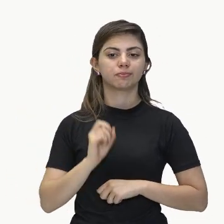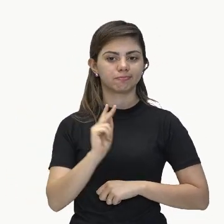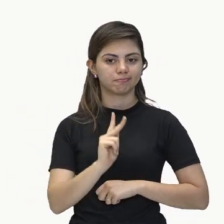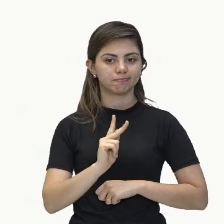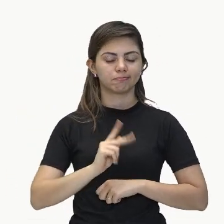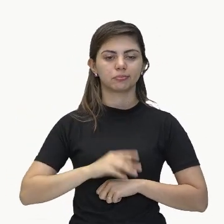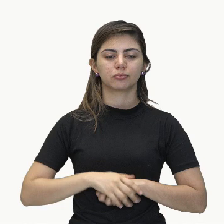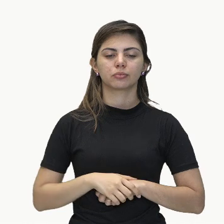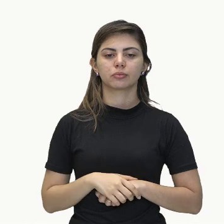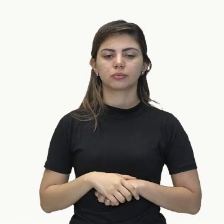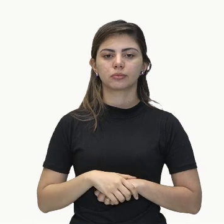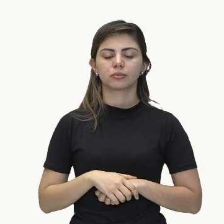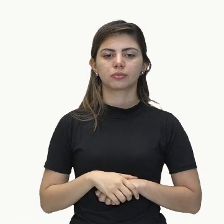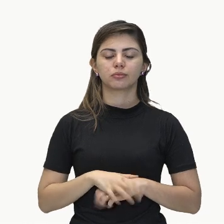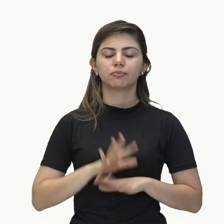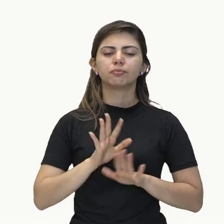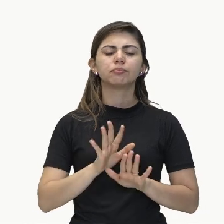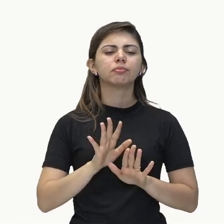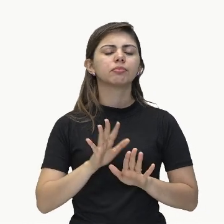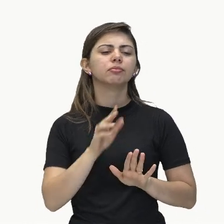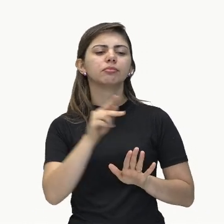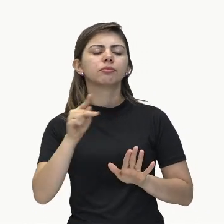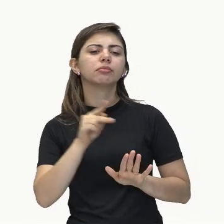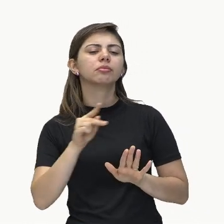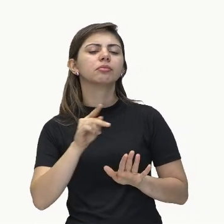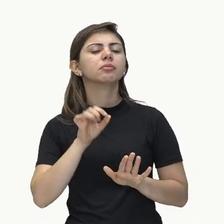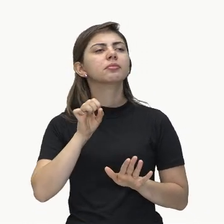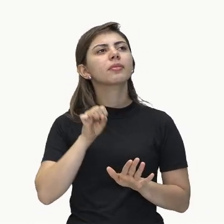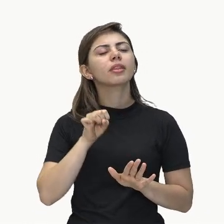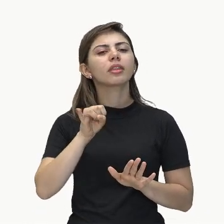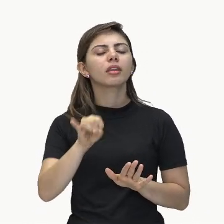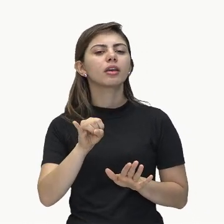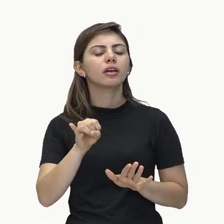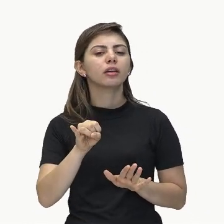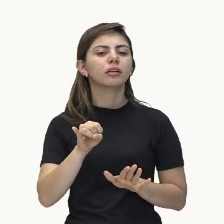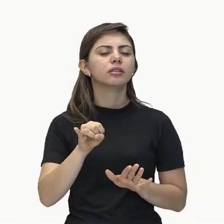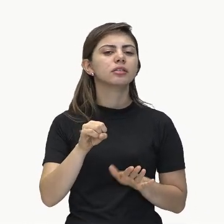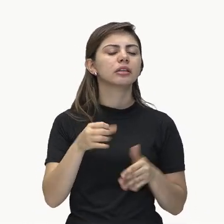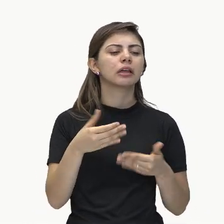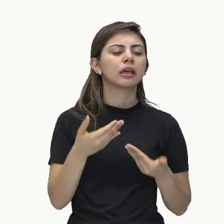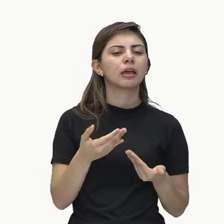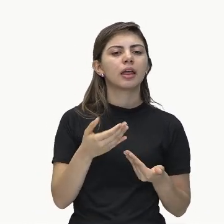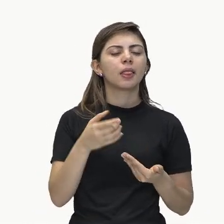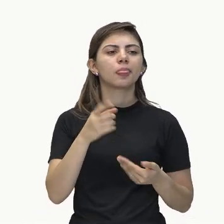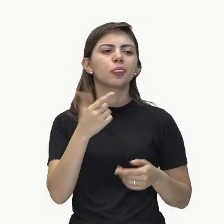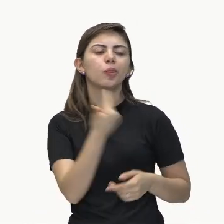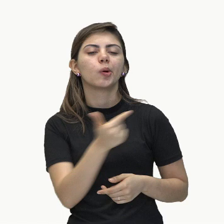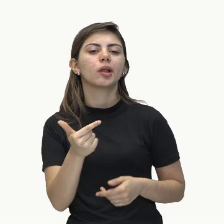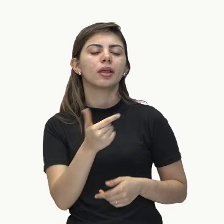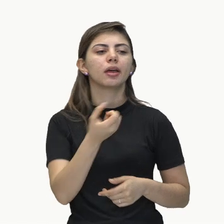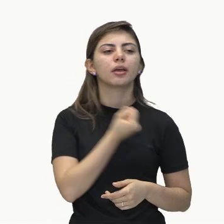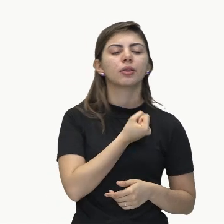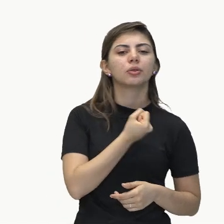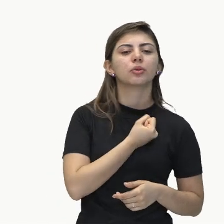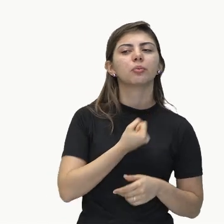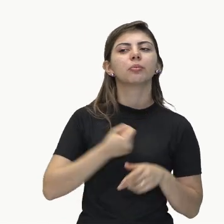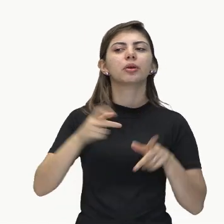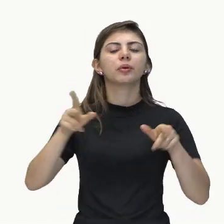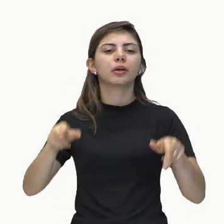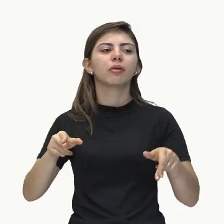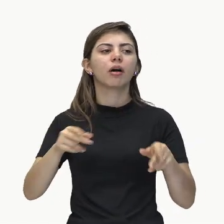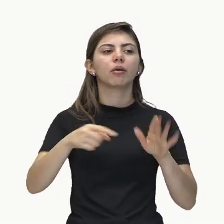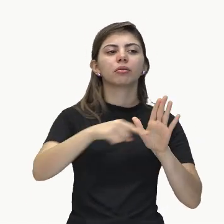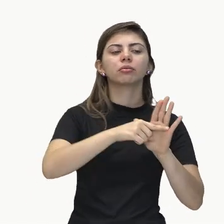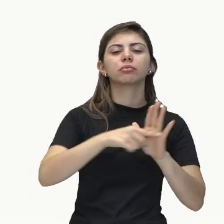Ok? Professor, e se não tiver os meus termos simétricos? Aí a gente vai para a